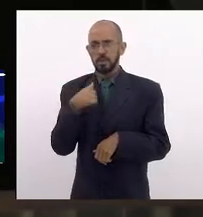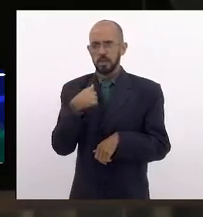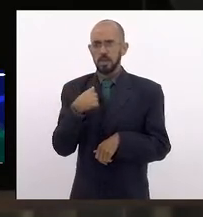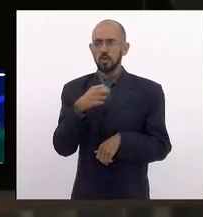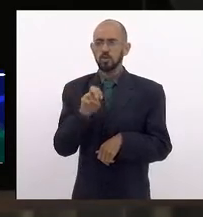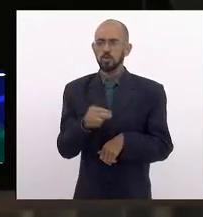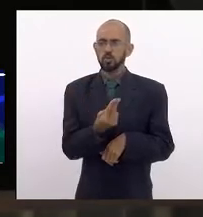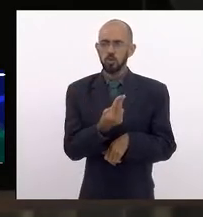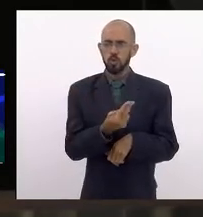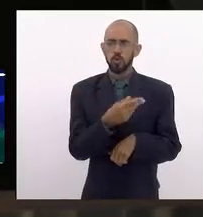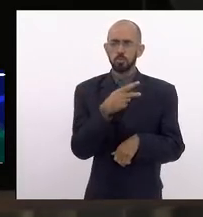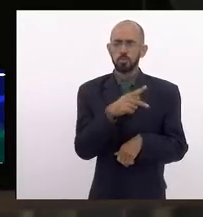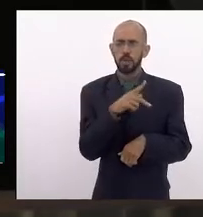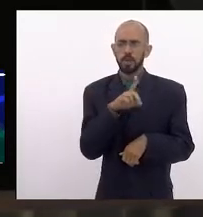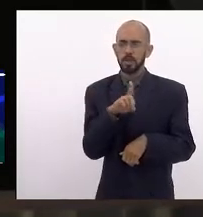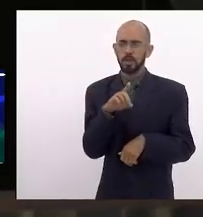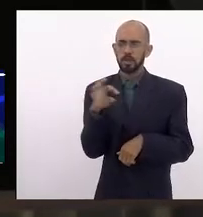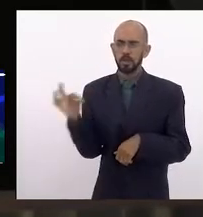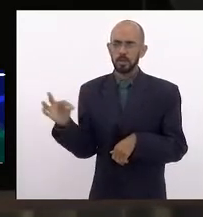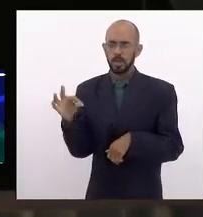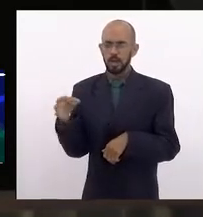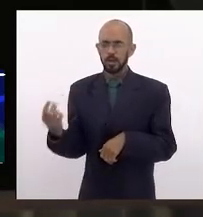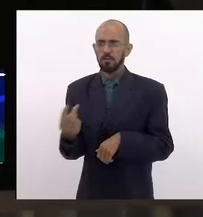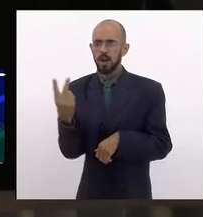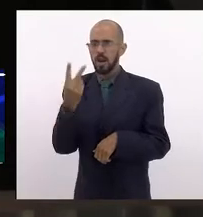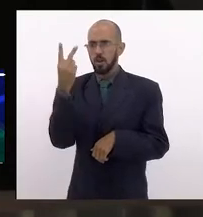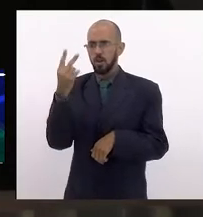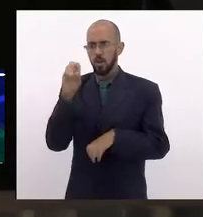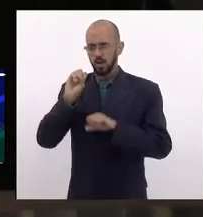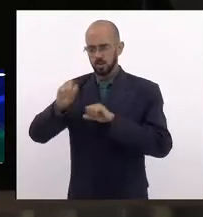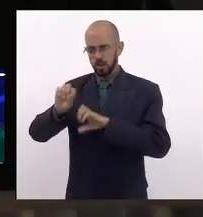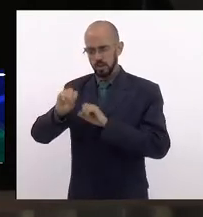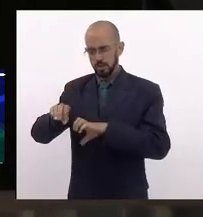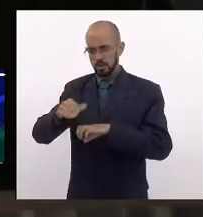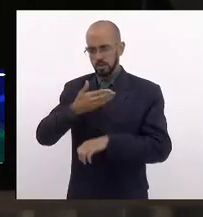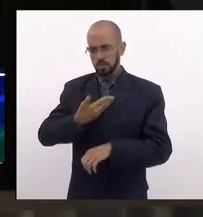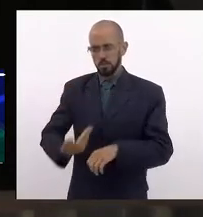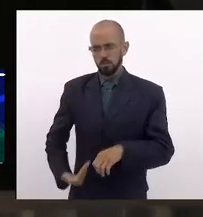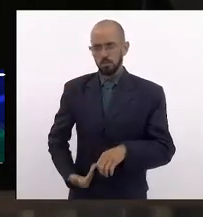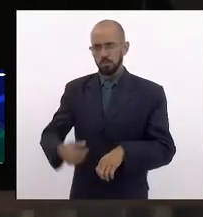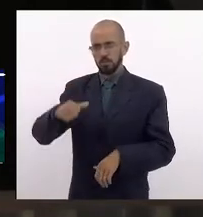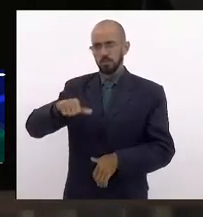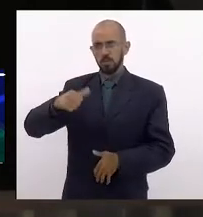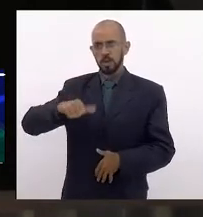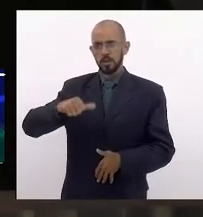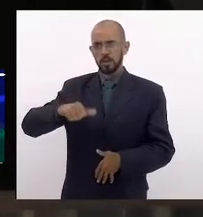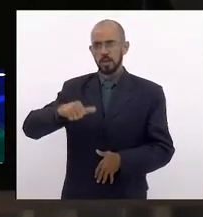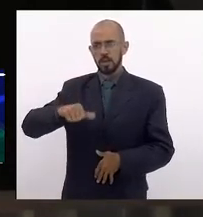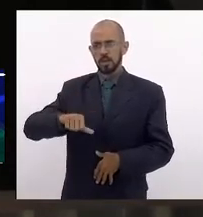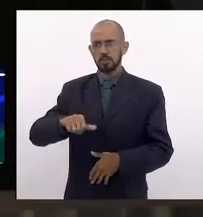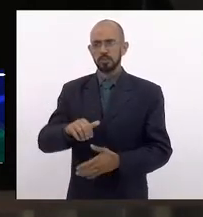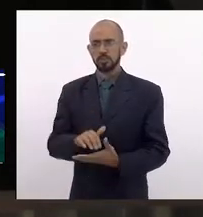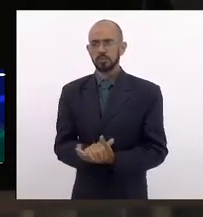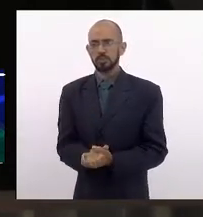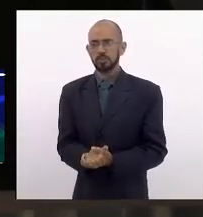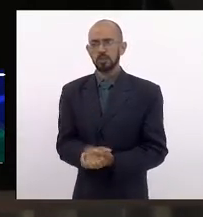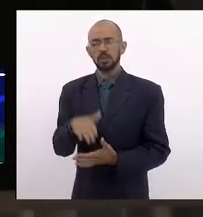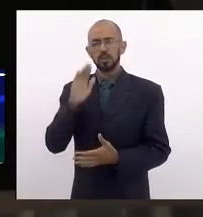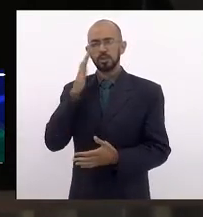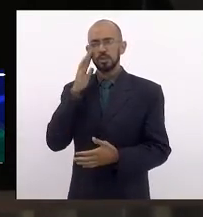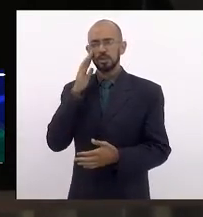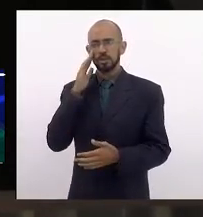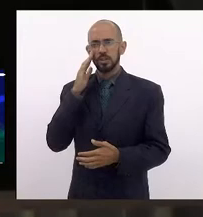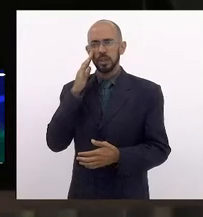valoriza a educação que entende pela educação pública de qualidade e em tempo integral que entende que a educação